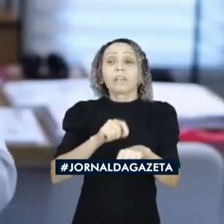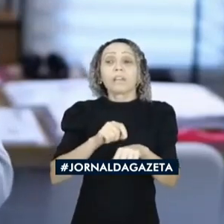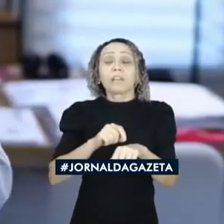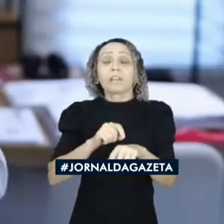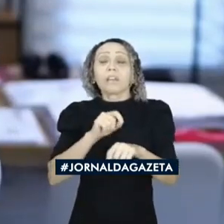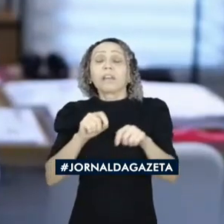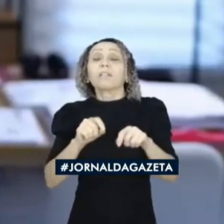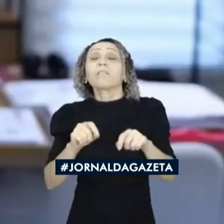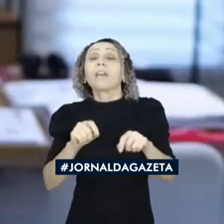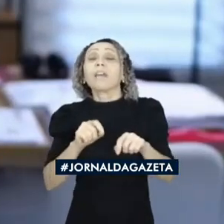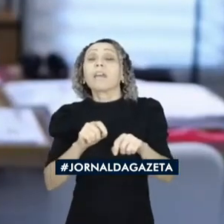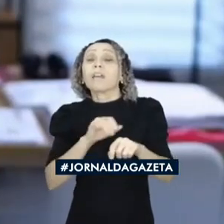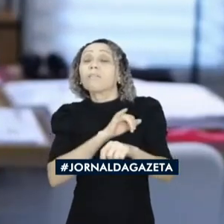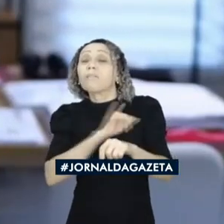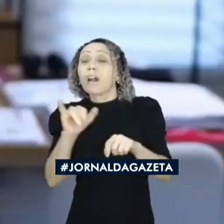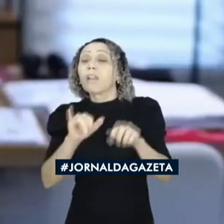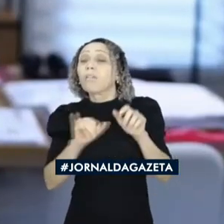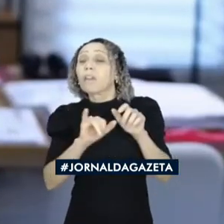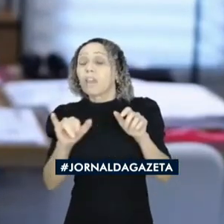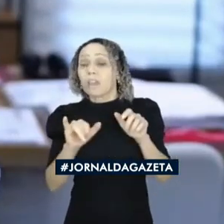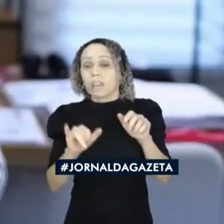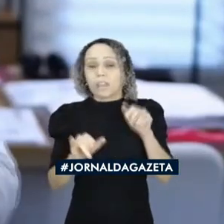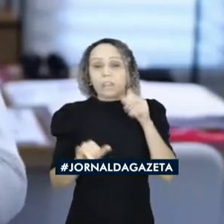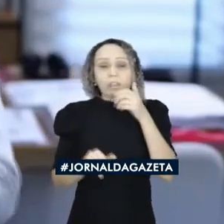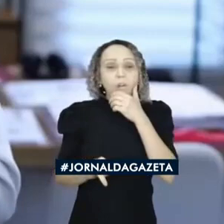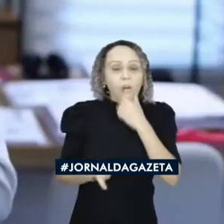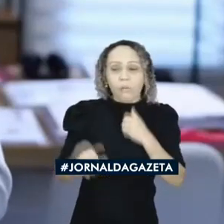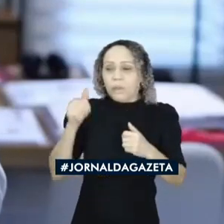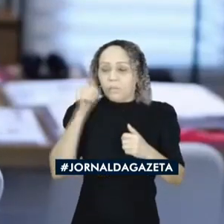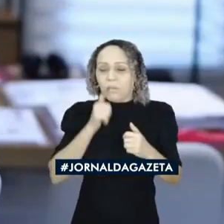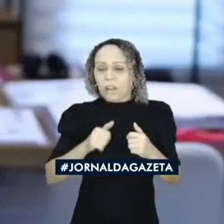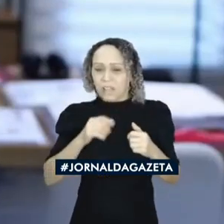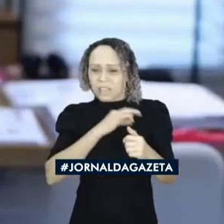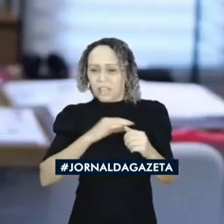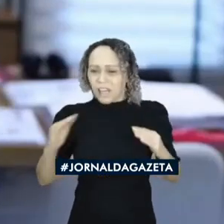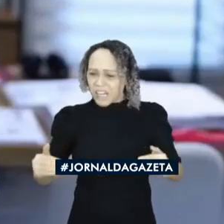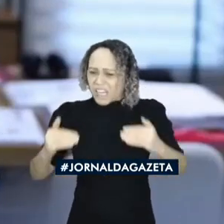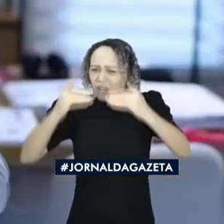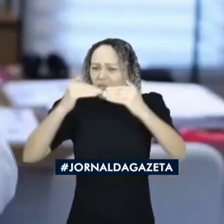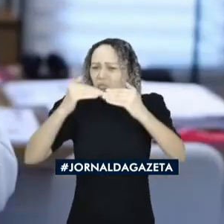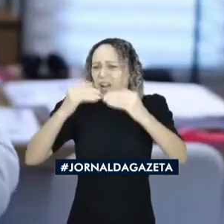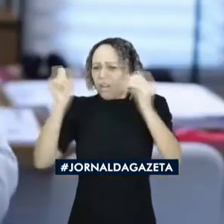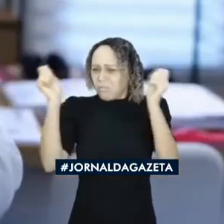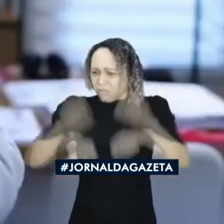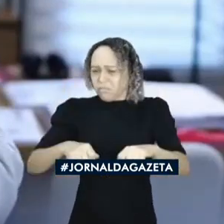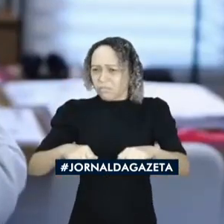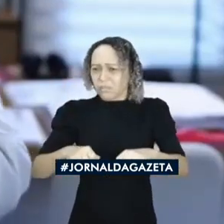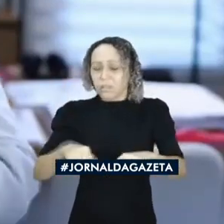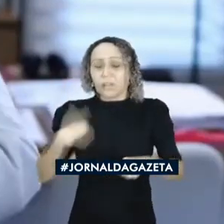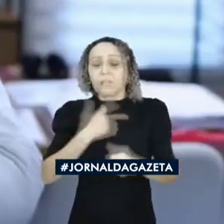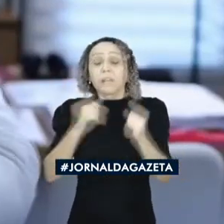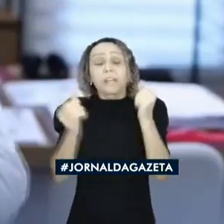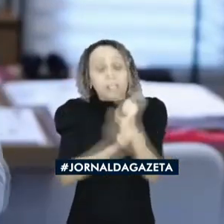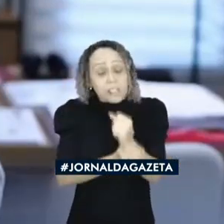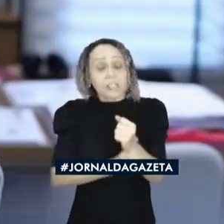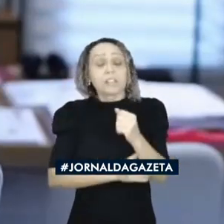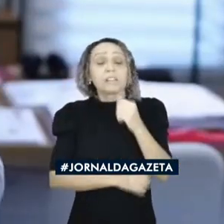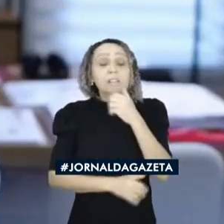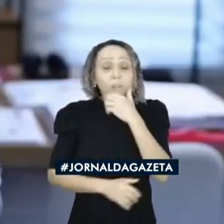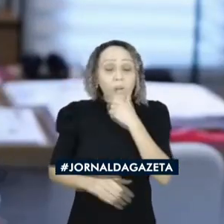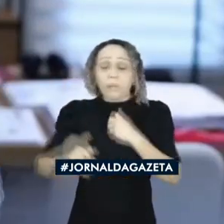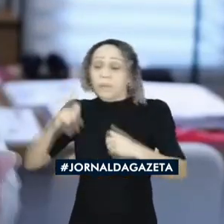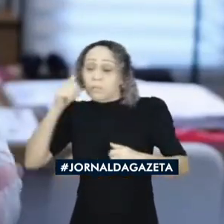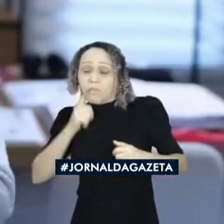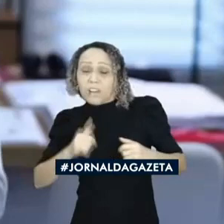ganhar salário igual se der a mesma função. Nós vamos regulamentar essa lei. Nós vamos garantir que a mulher e o homem possam